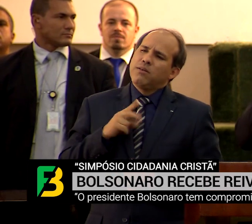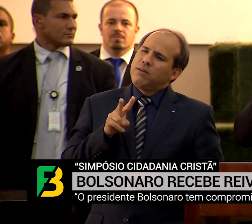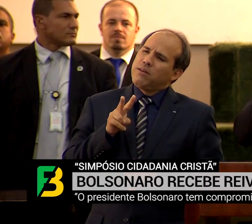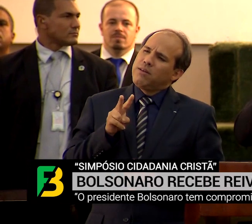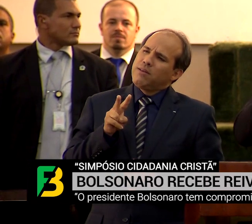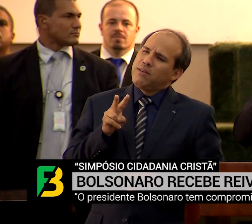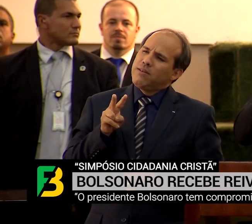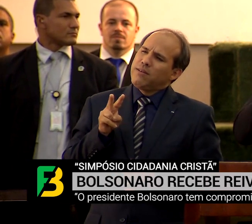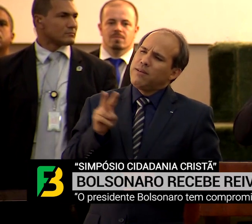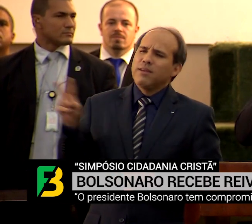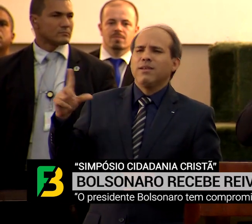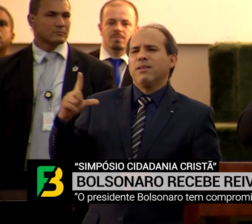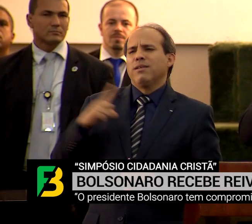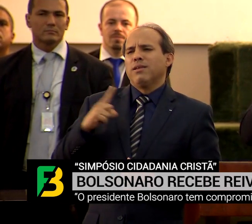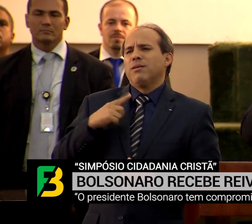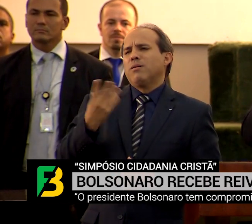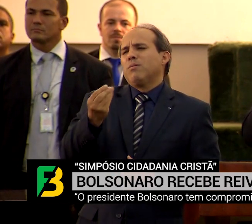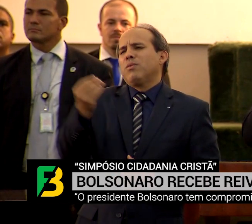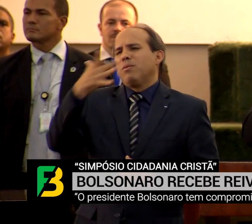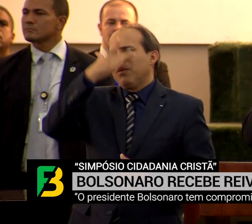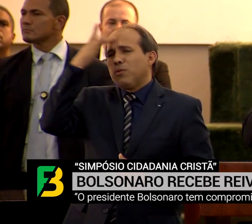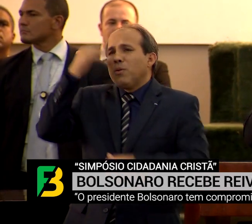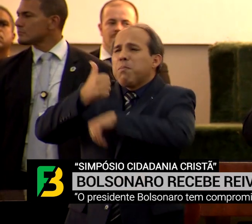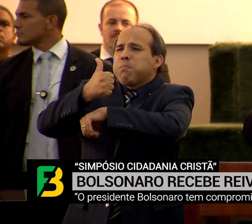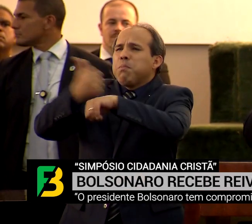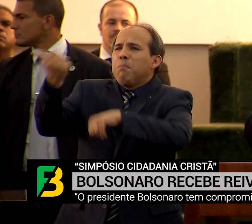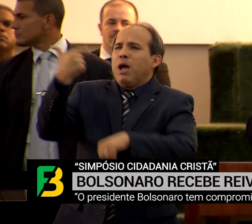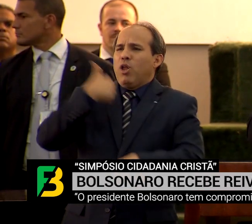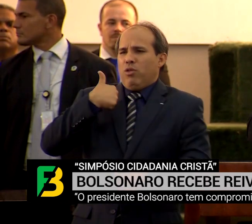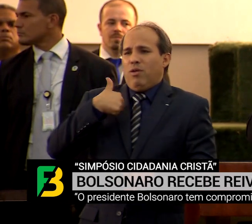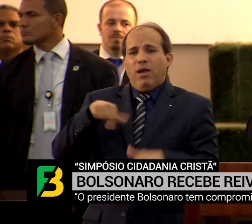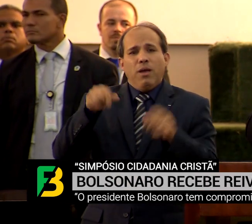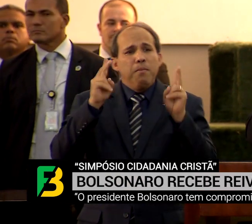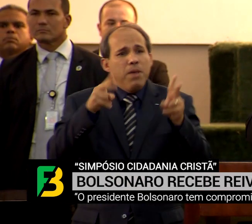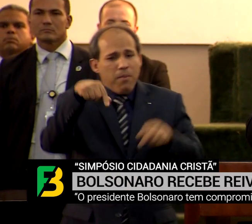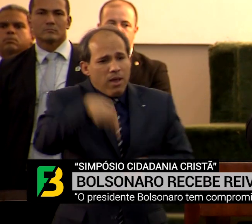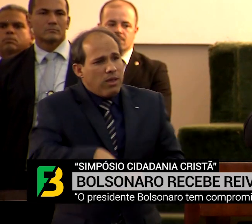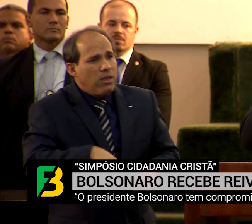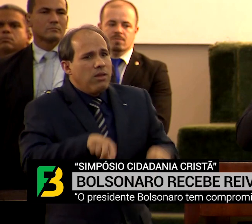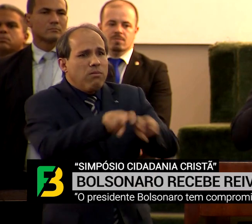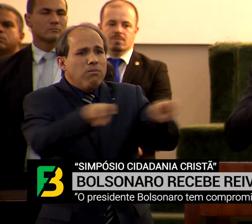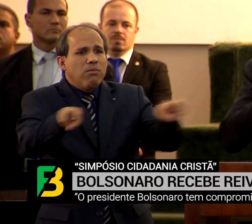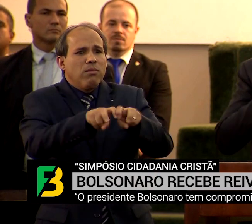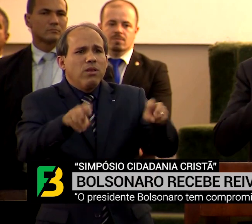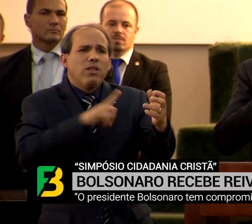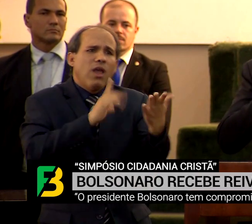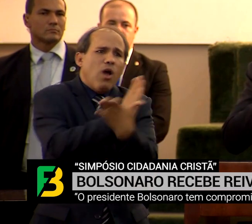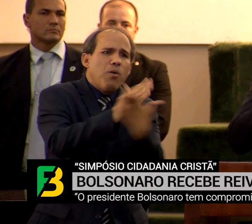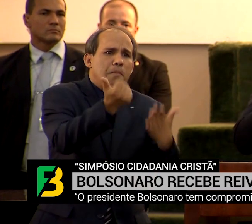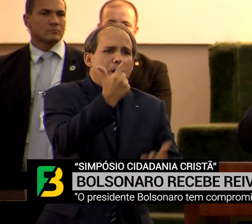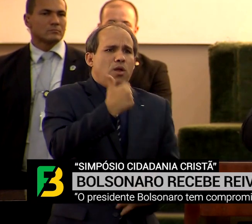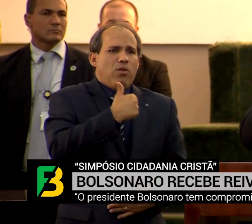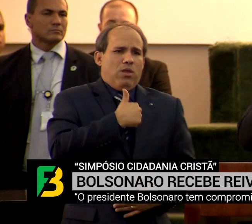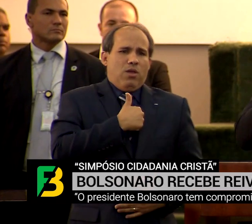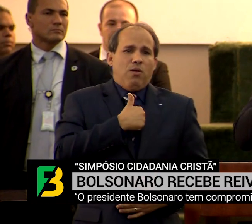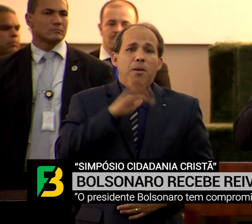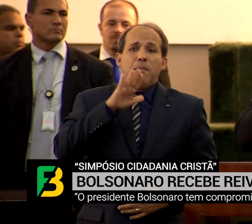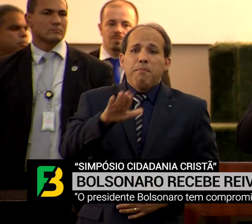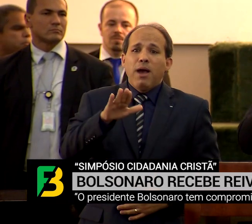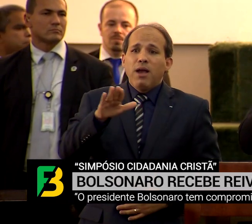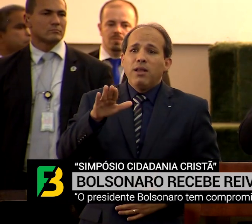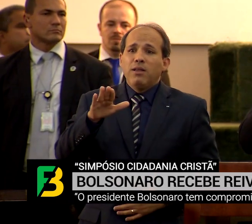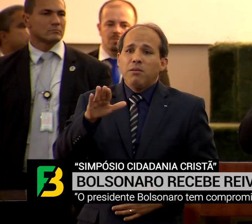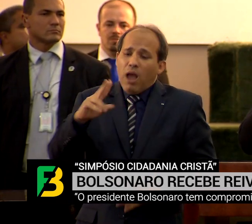Tem muita, mas muita gente melhor do que eu pelo Brasil. Aqui mesmo, tem algumas dezenas melhores do que eu. Mas quis o